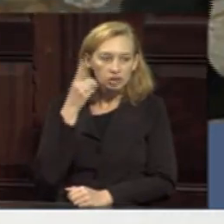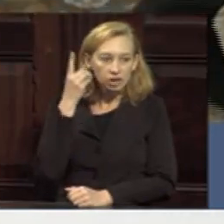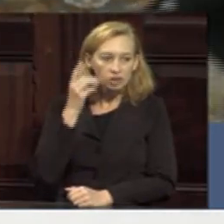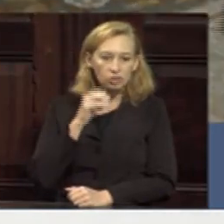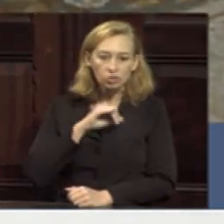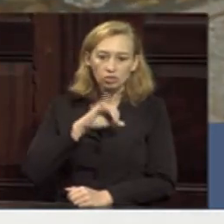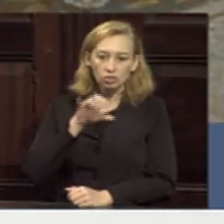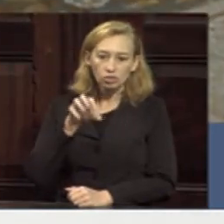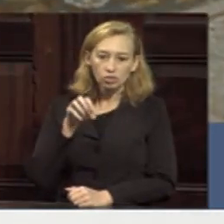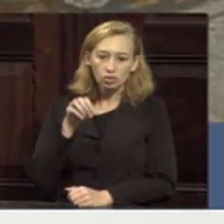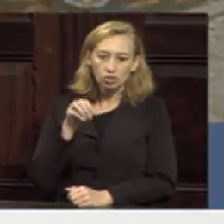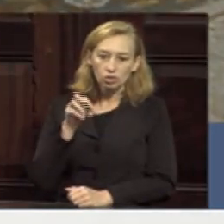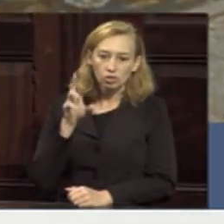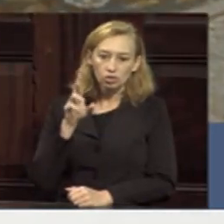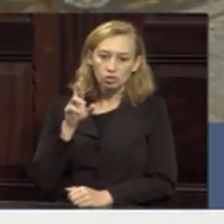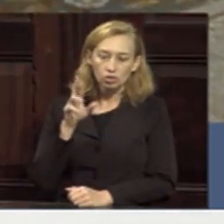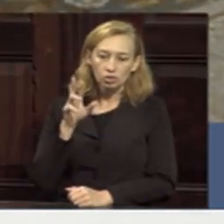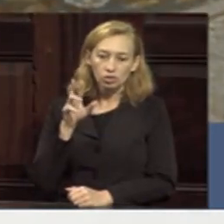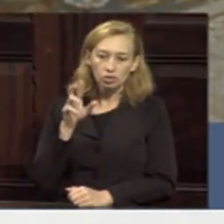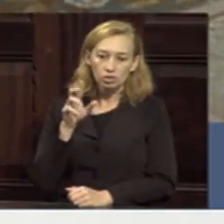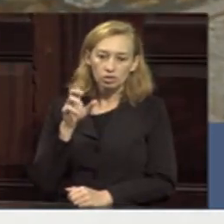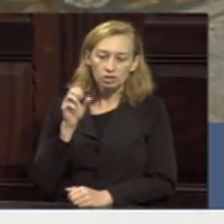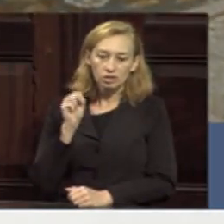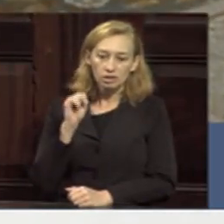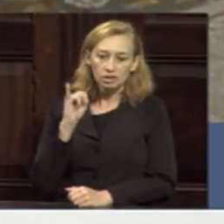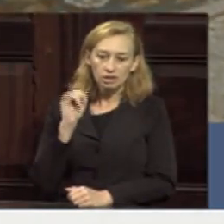Dávila, que conheci